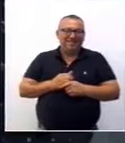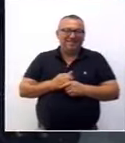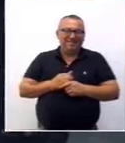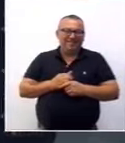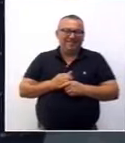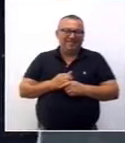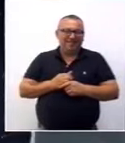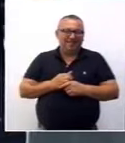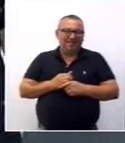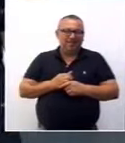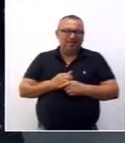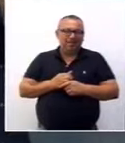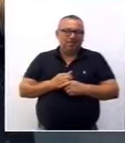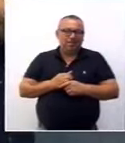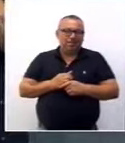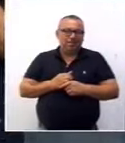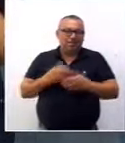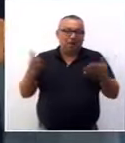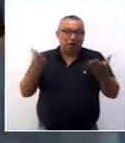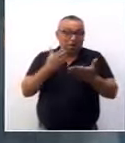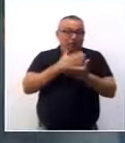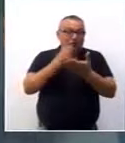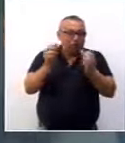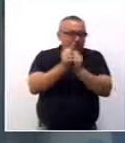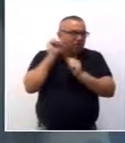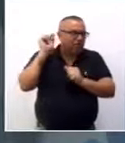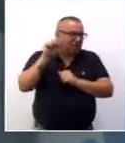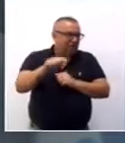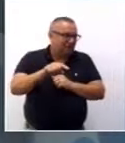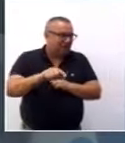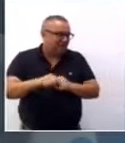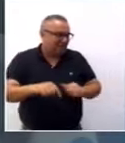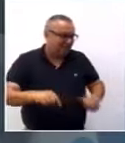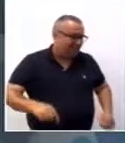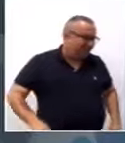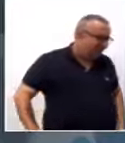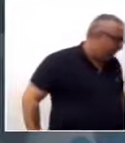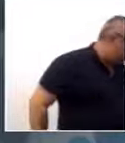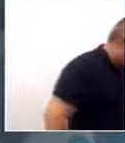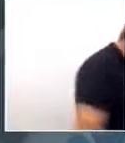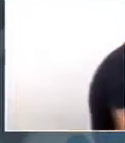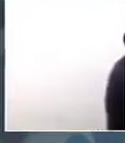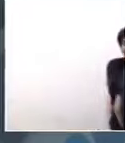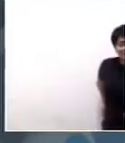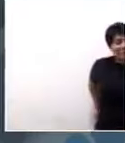Bom, a partir de agora é com vocês. Nós não vamos ter o tempo aqui